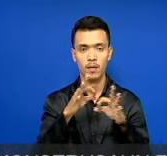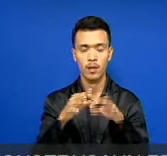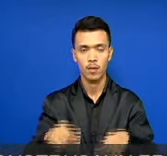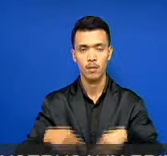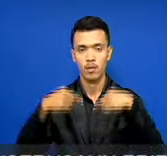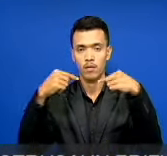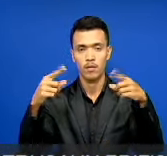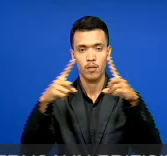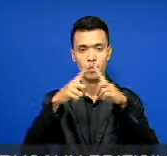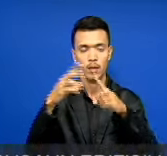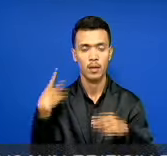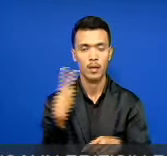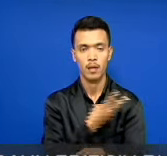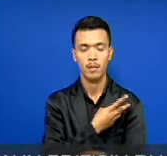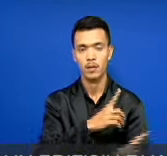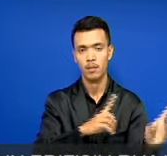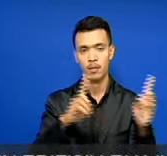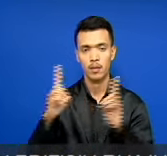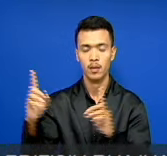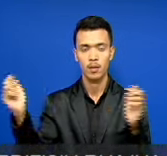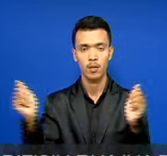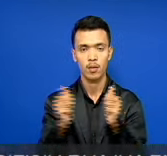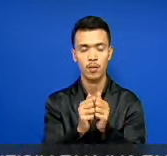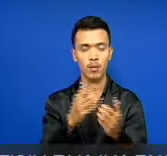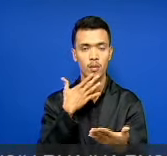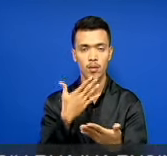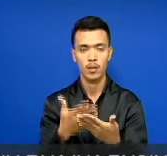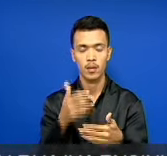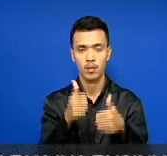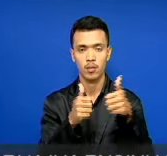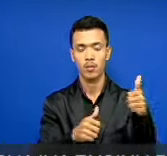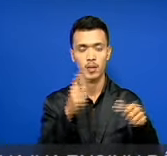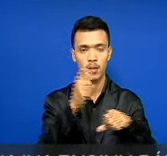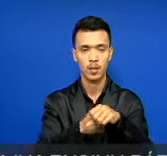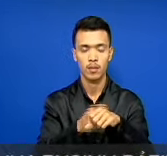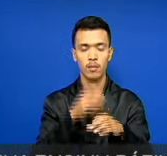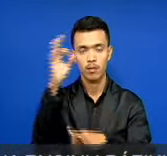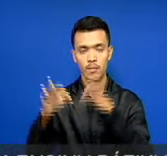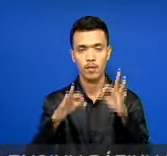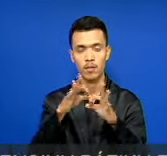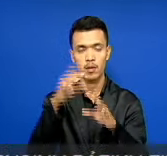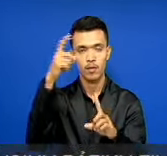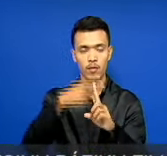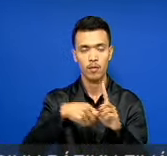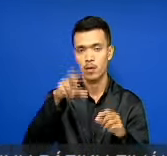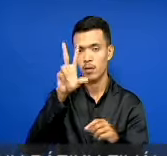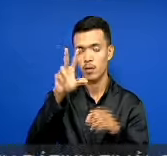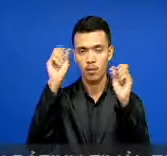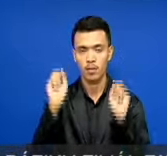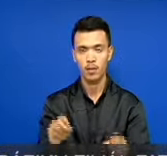mine, a mi se executa ho dia, a tuir tempo nebe termina tenerão. A mi fiar fulan tuir laran se bela concretiza no